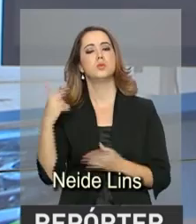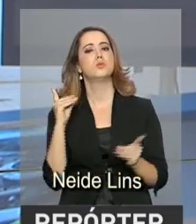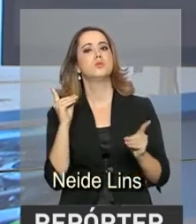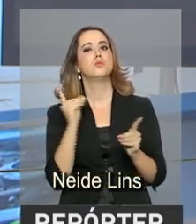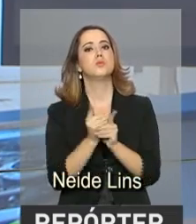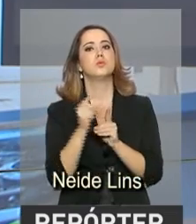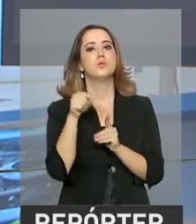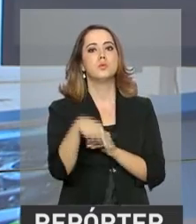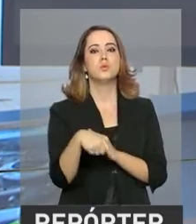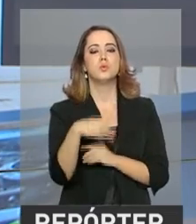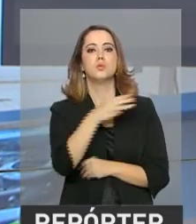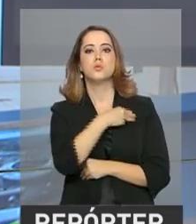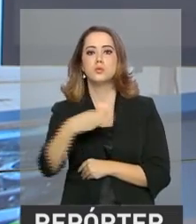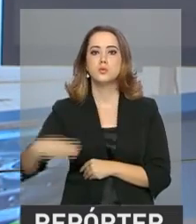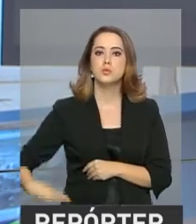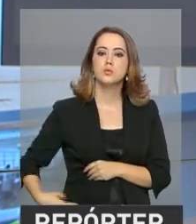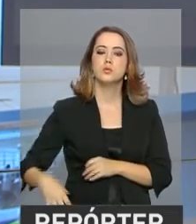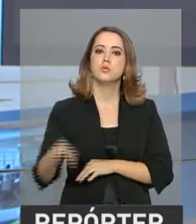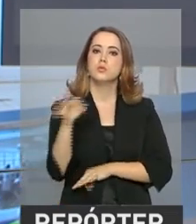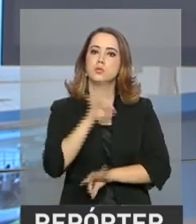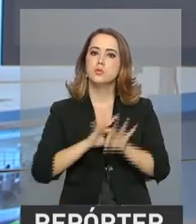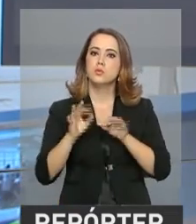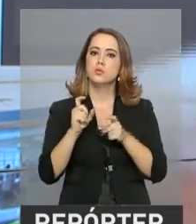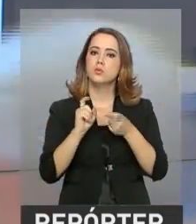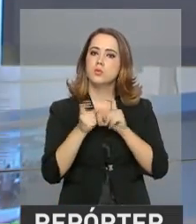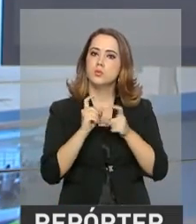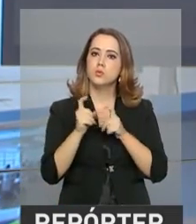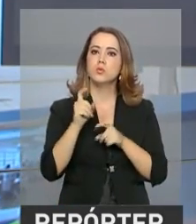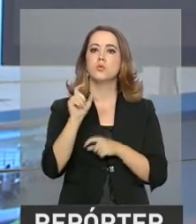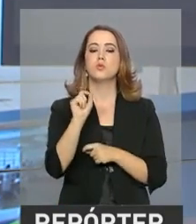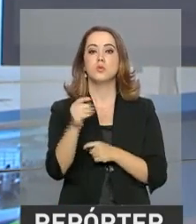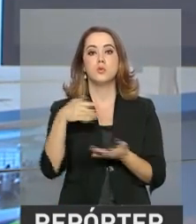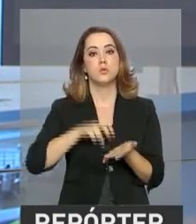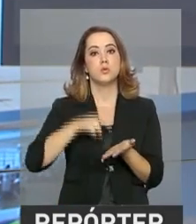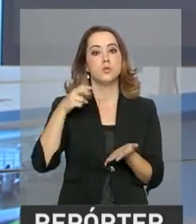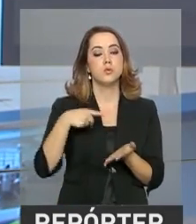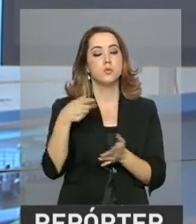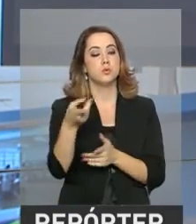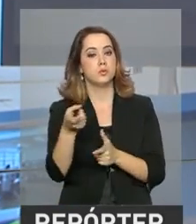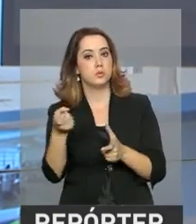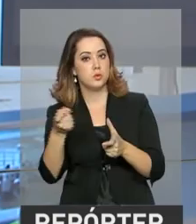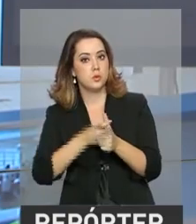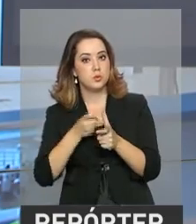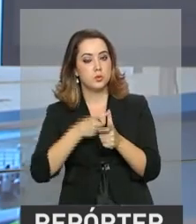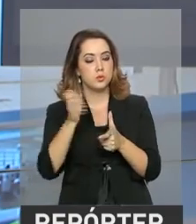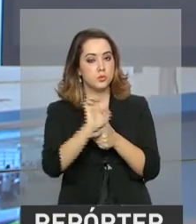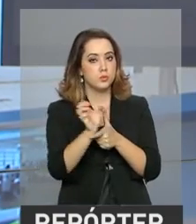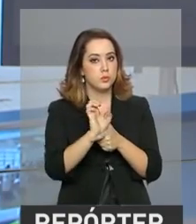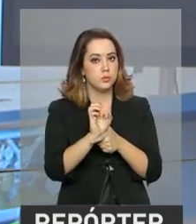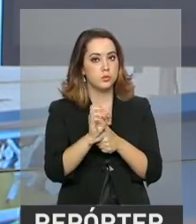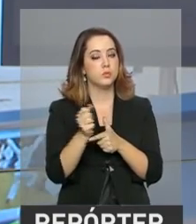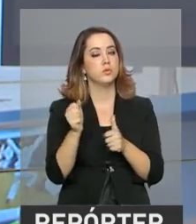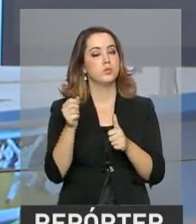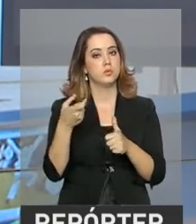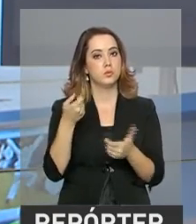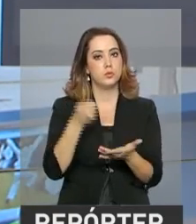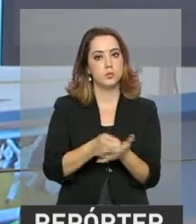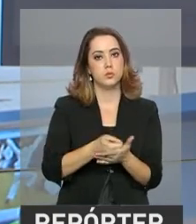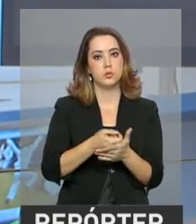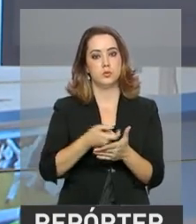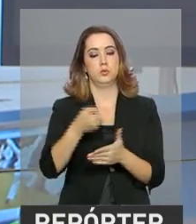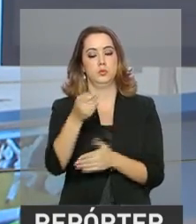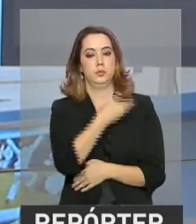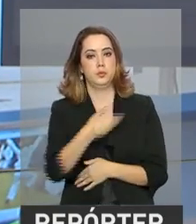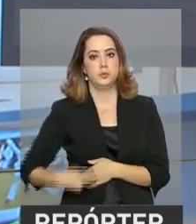reuniu com o ministro da Fazenda, Henrique Meirelles, esta manhã para discutir a dívida dos estados com a União. E agora há pouco, Henrique